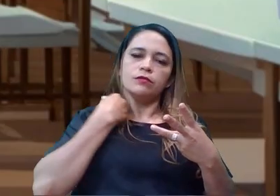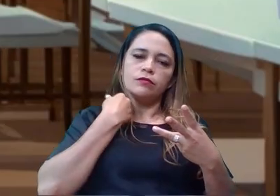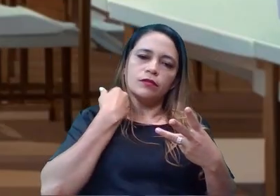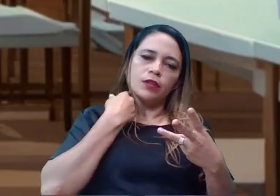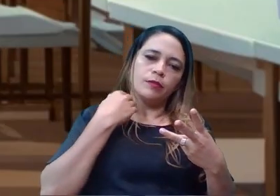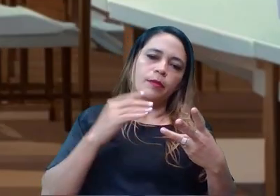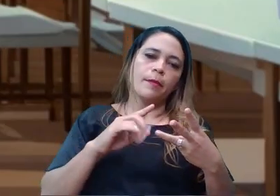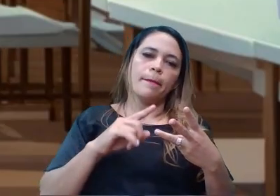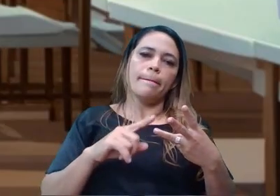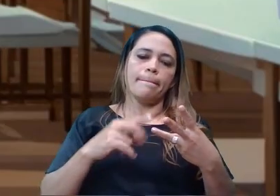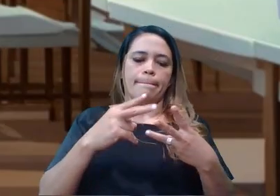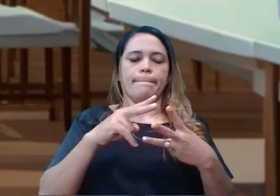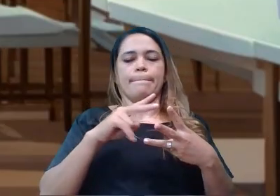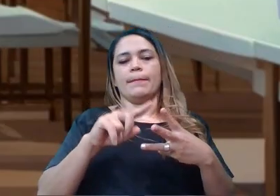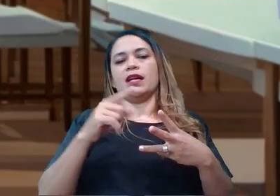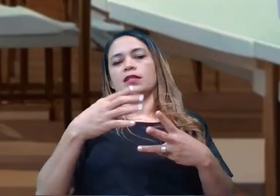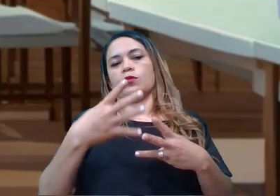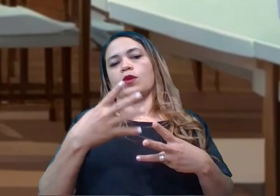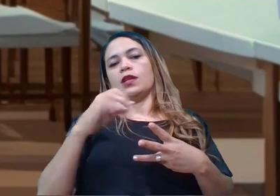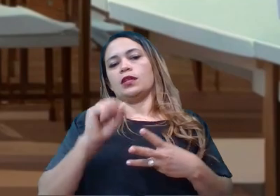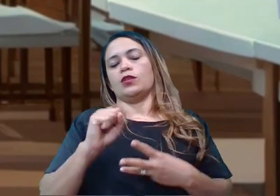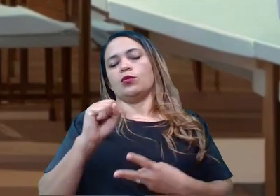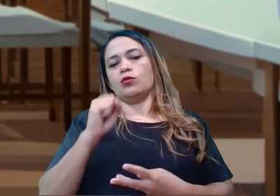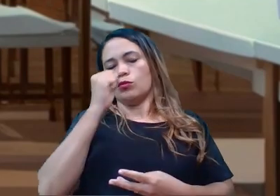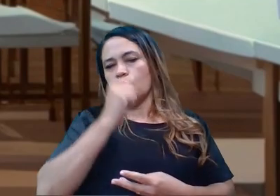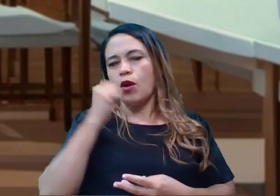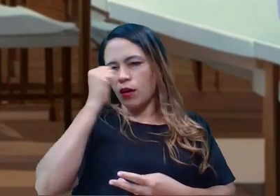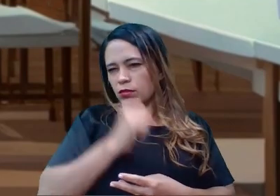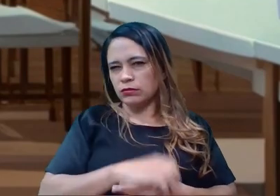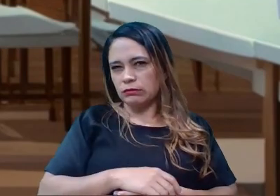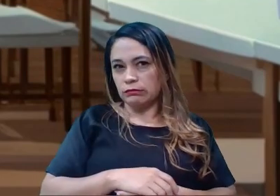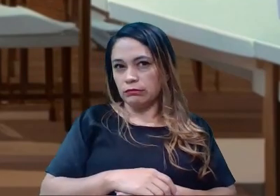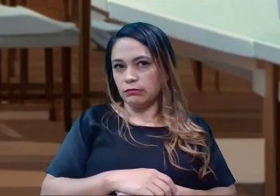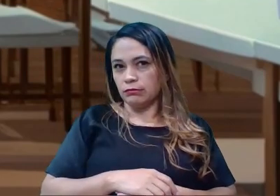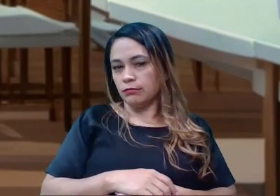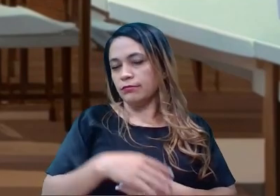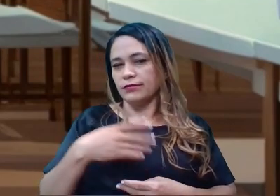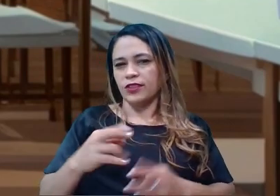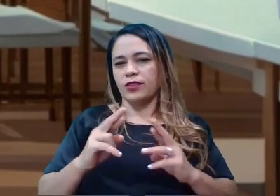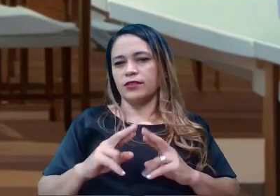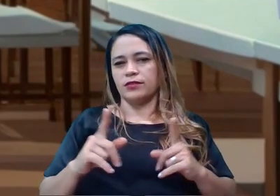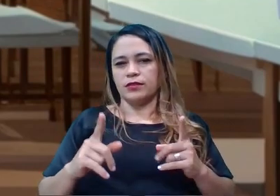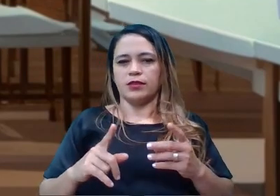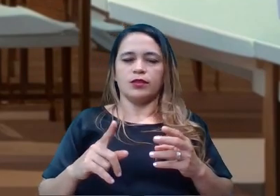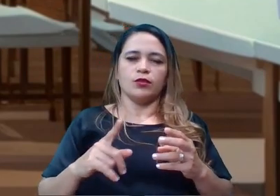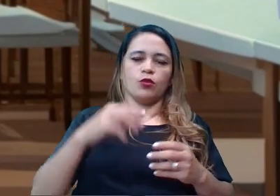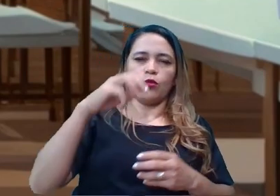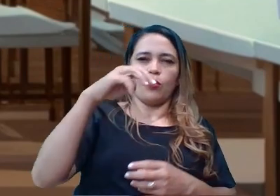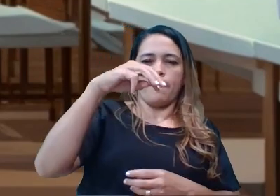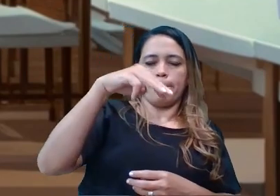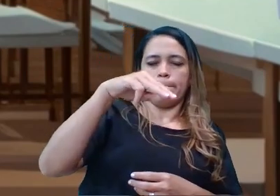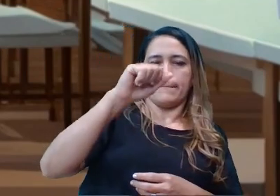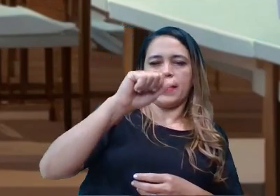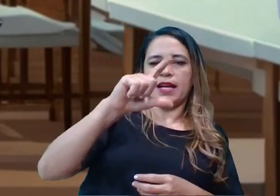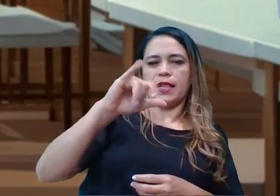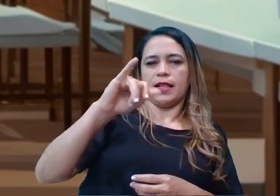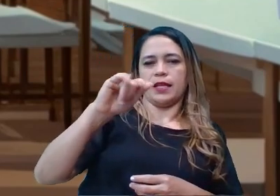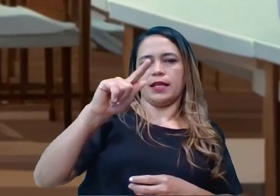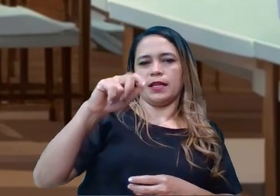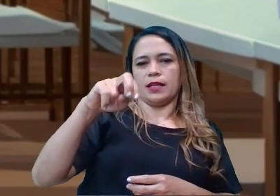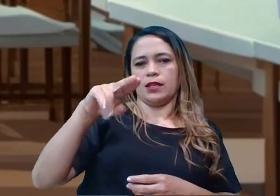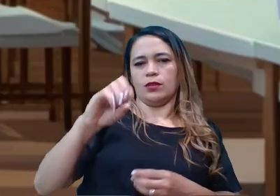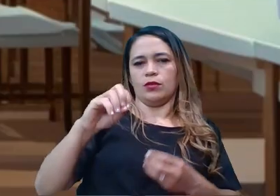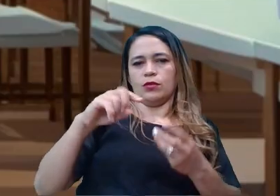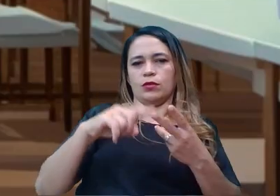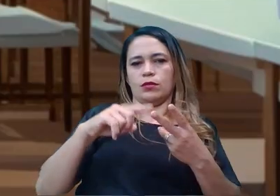no intervalo de 48 horas. Ficou claro? E qual que é a diferença entre o benigno e o maligno? O benigno é bom e o maligno é ruim? Não, os